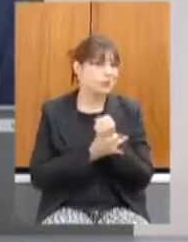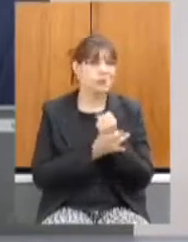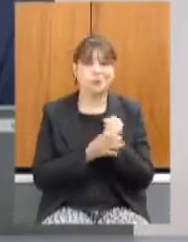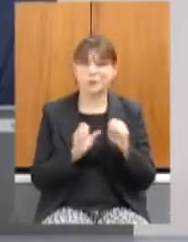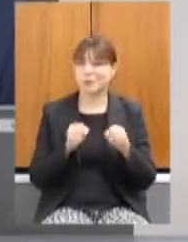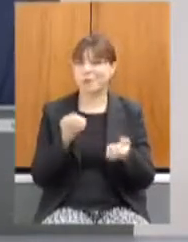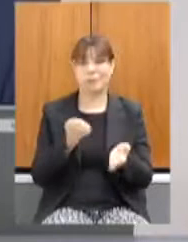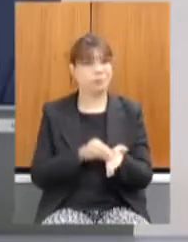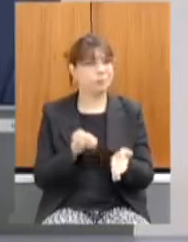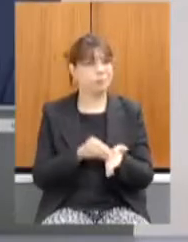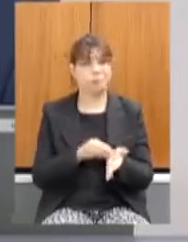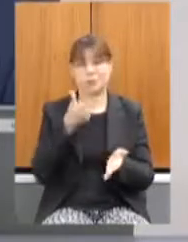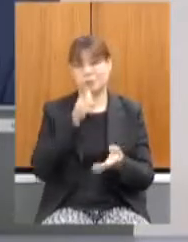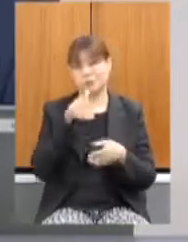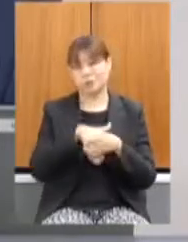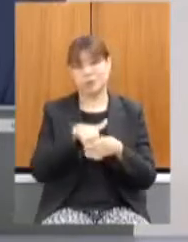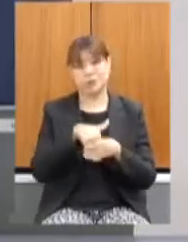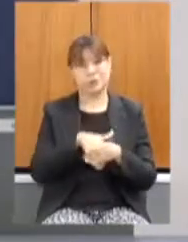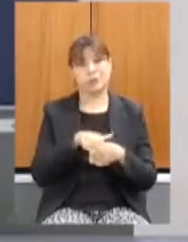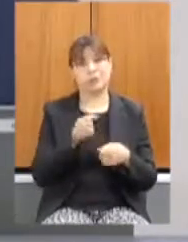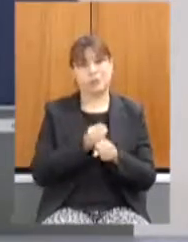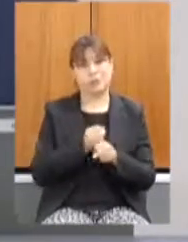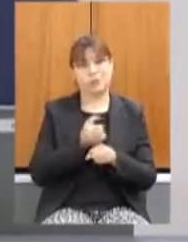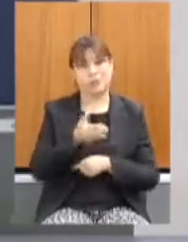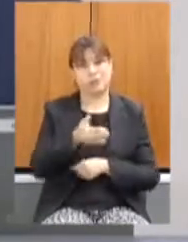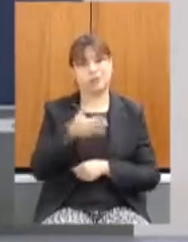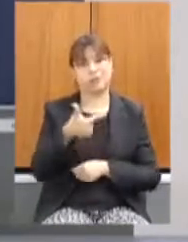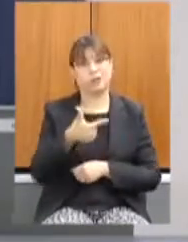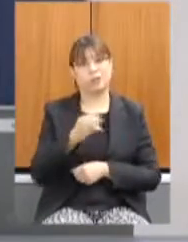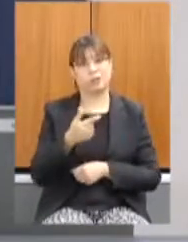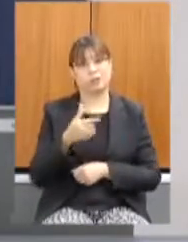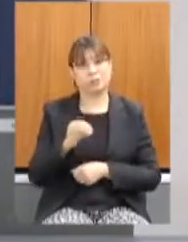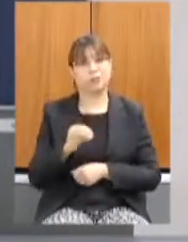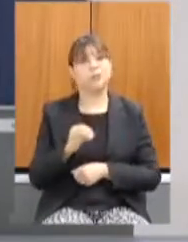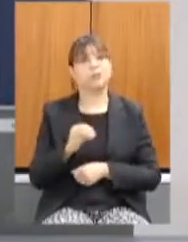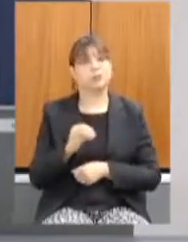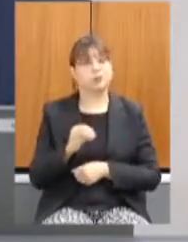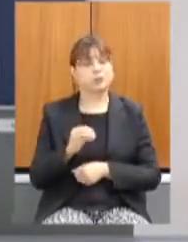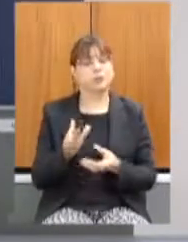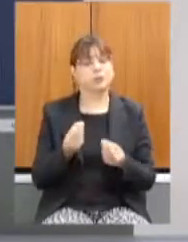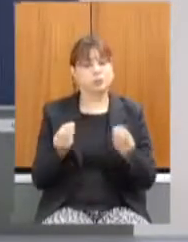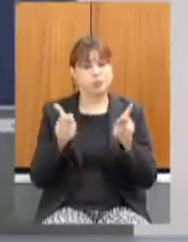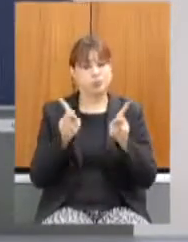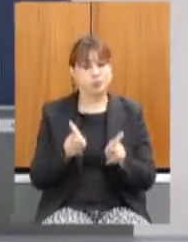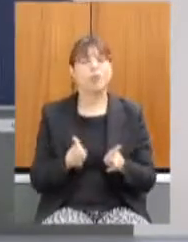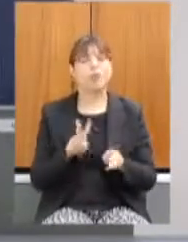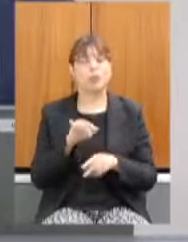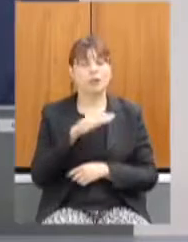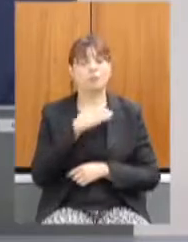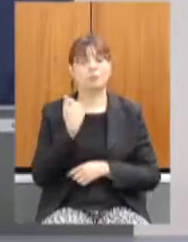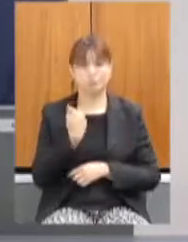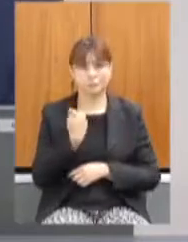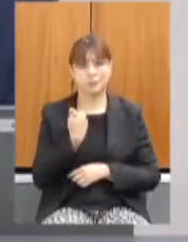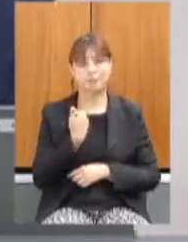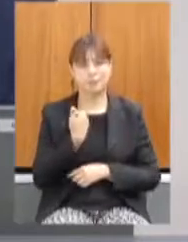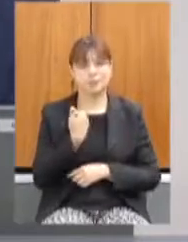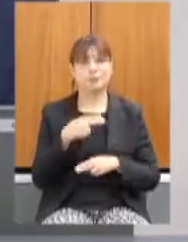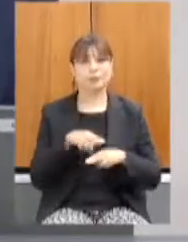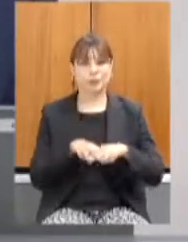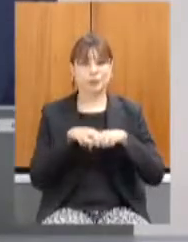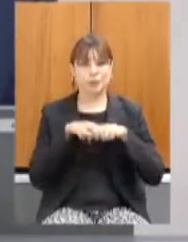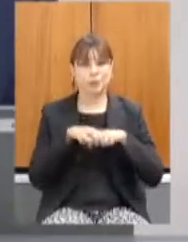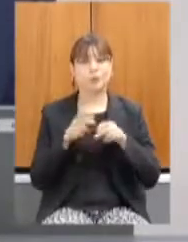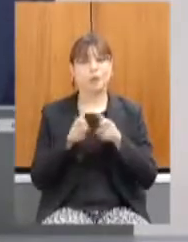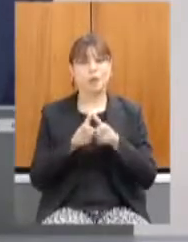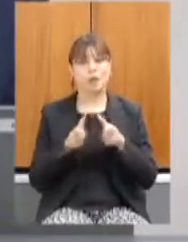foi exatamente o que ocorreu há milhares de brasileiros vão perder as suas vidas em decorrência